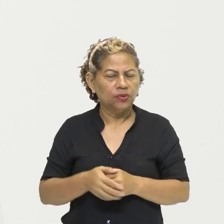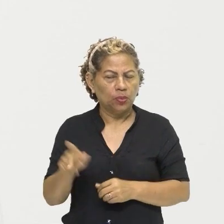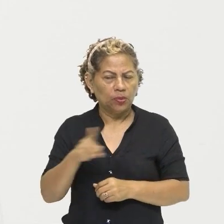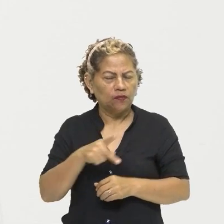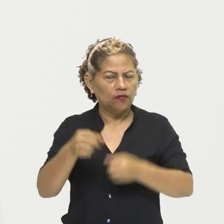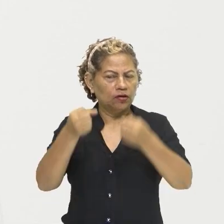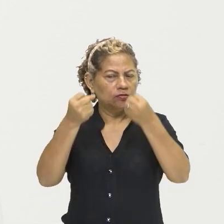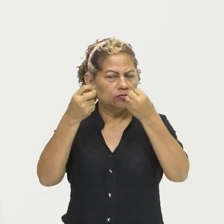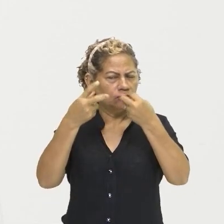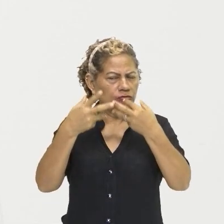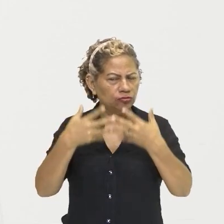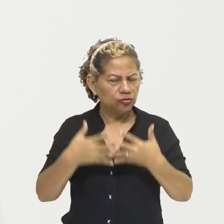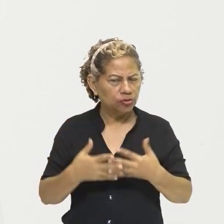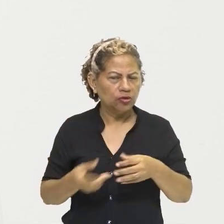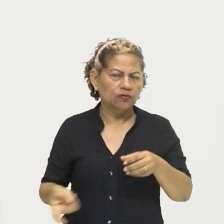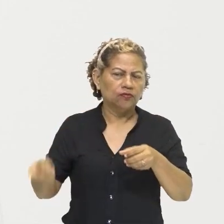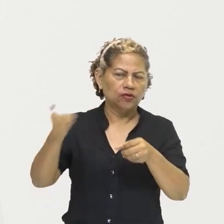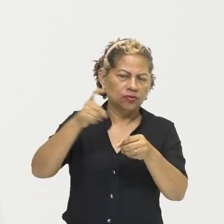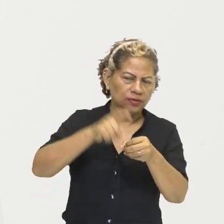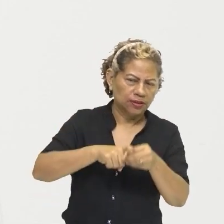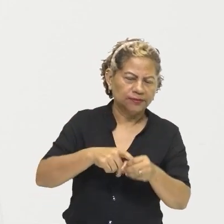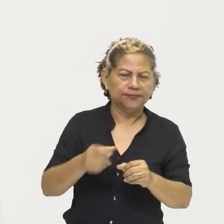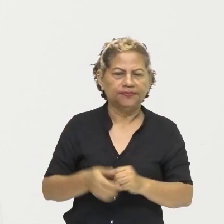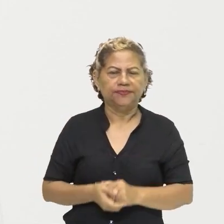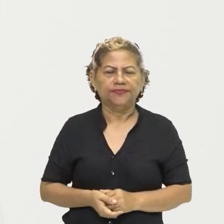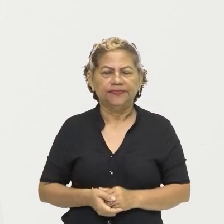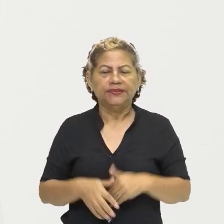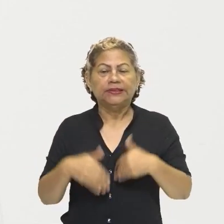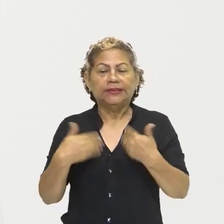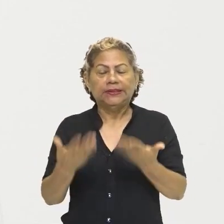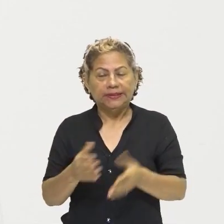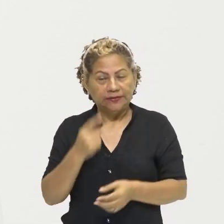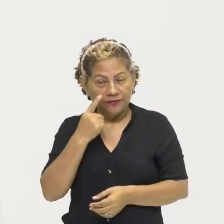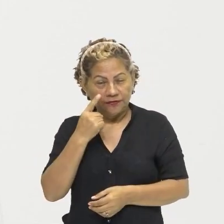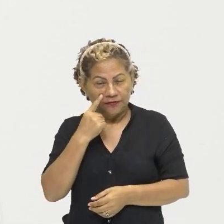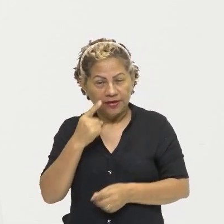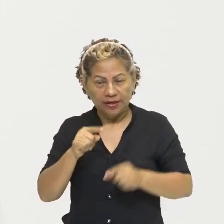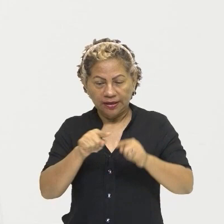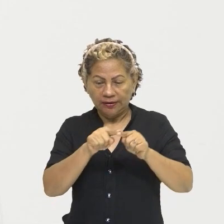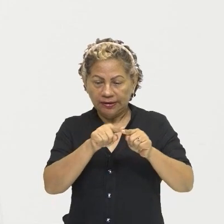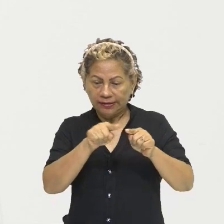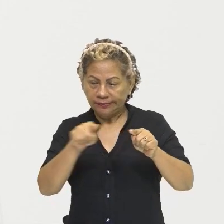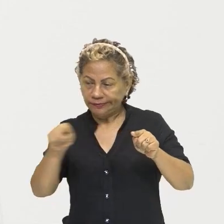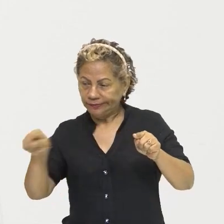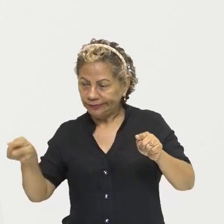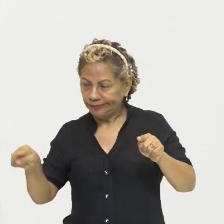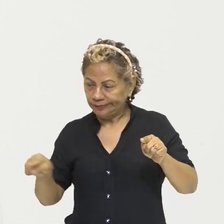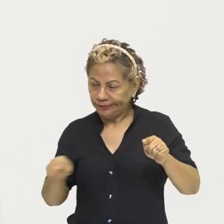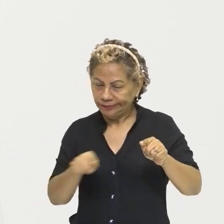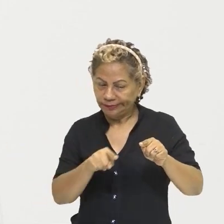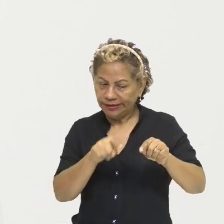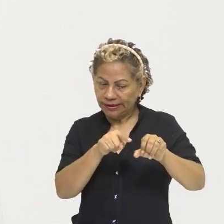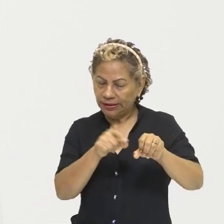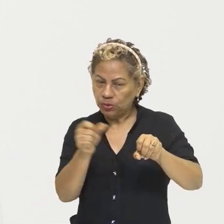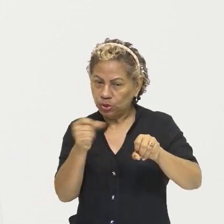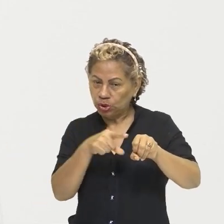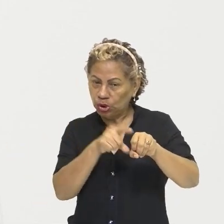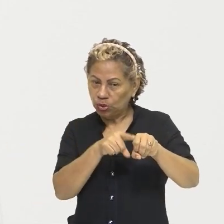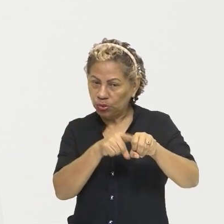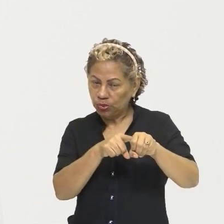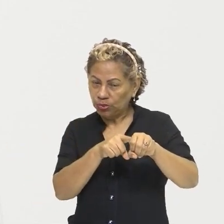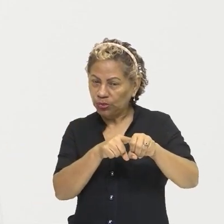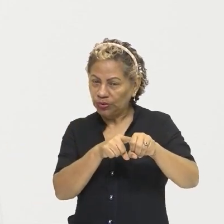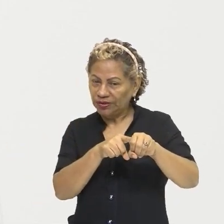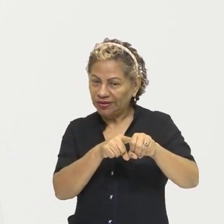primeira lei, vamos relembrar o enunciado, olha aqui, os planetas descrevem órbitas elípticas em torno do Sol, que ocupa um